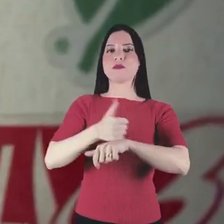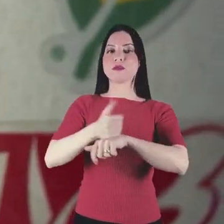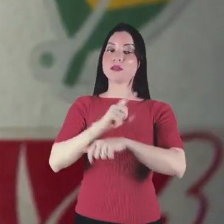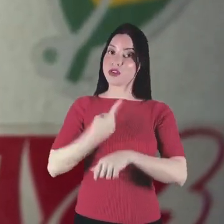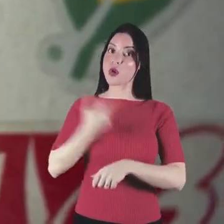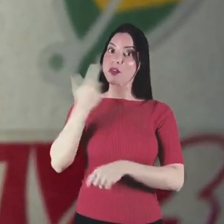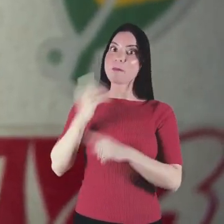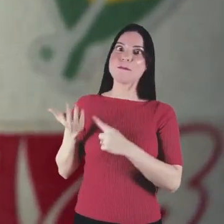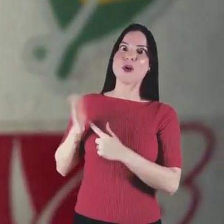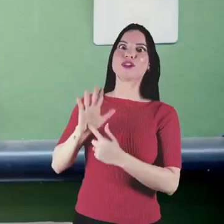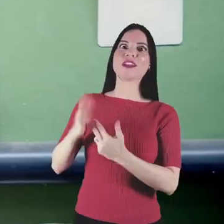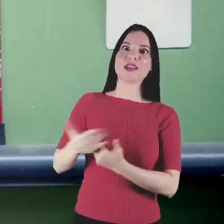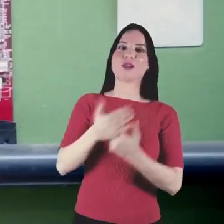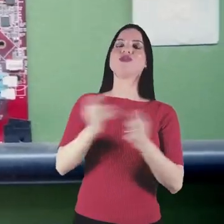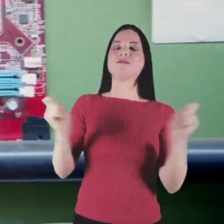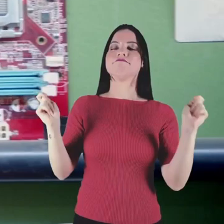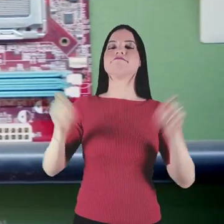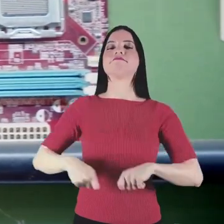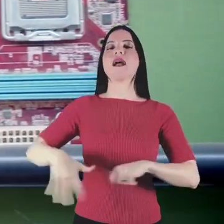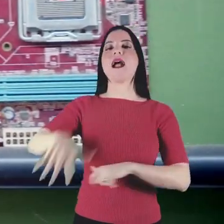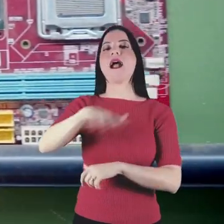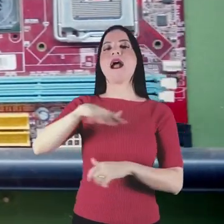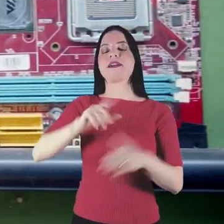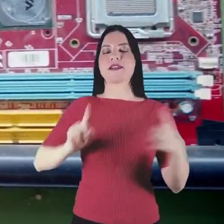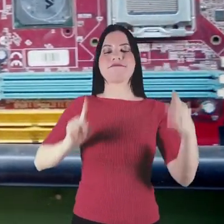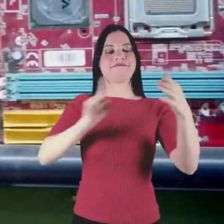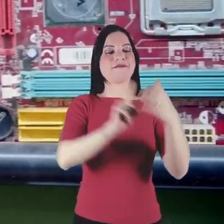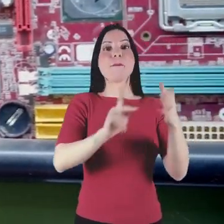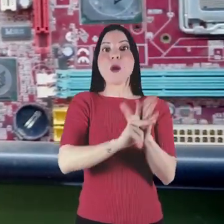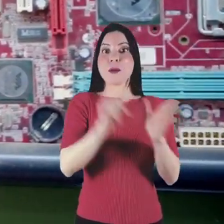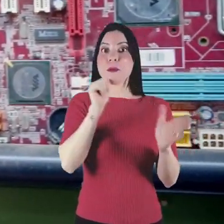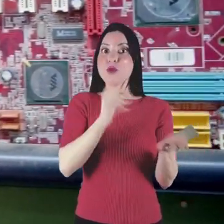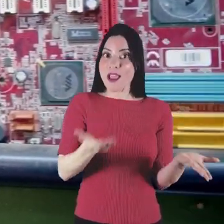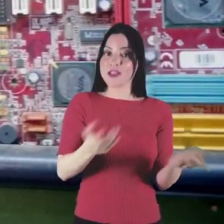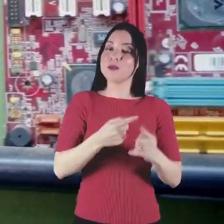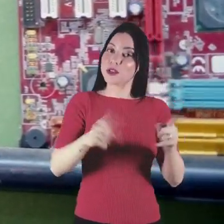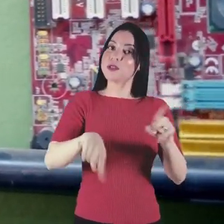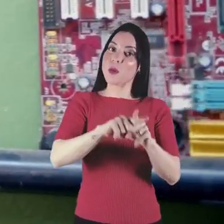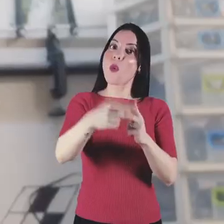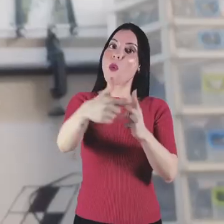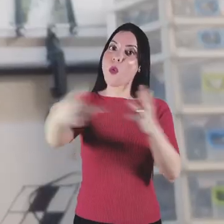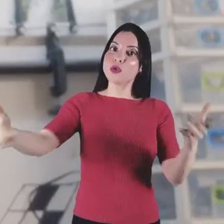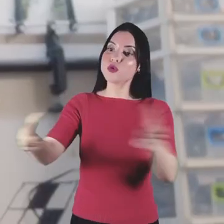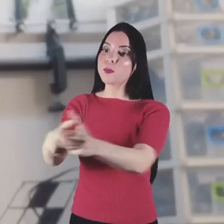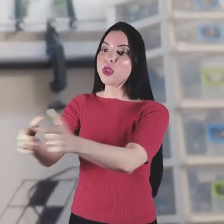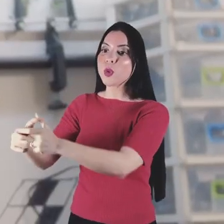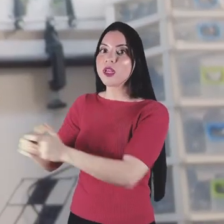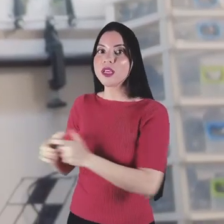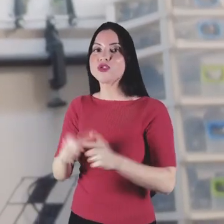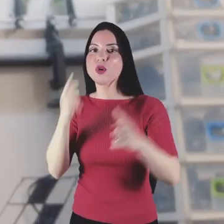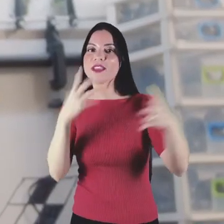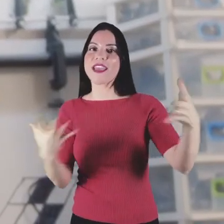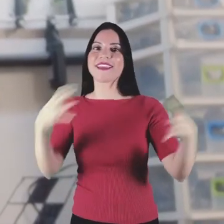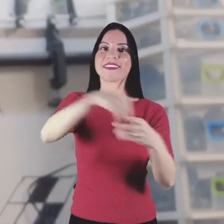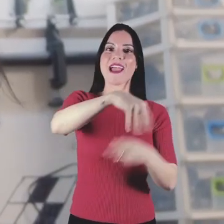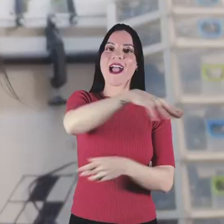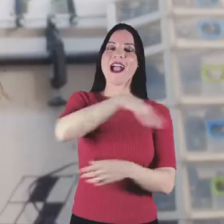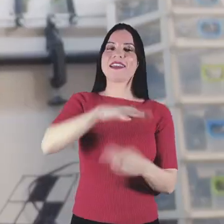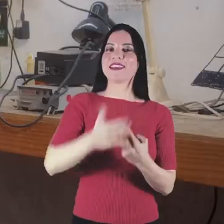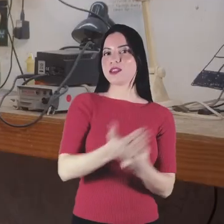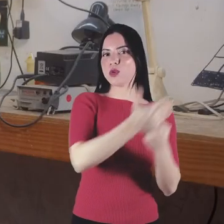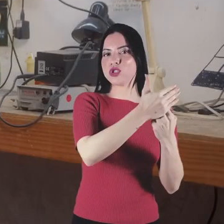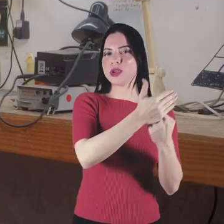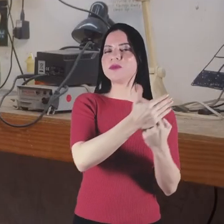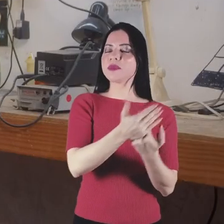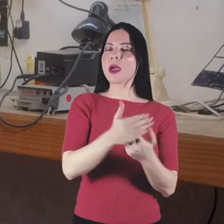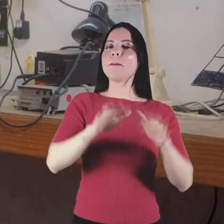como a gente consegue mostrar que a tecnologia pode ser, sim, uma área para mulheres, e não só para mulheres, né? Existem outros grupos minorizados dentro